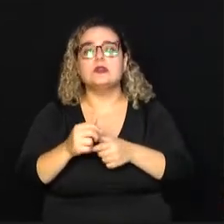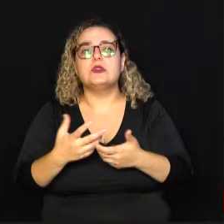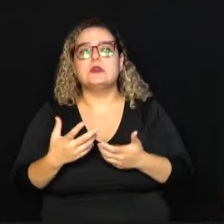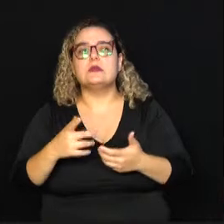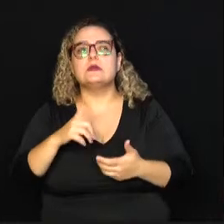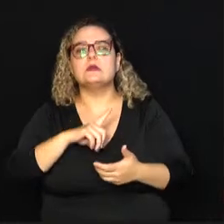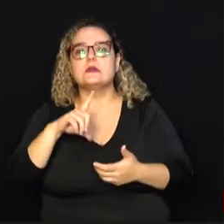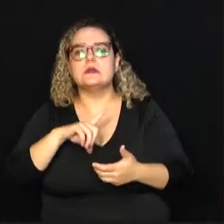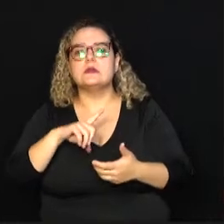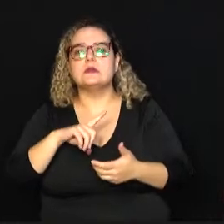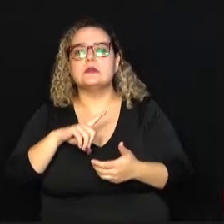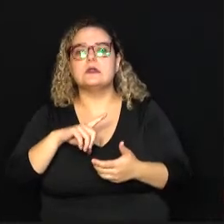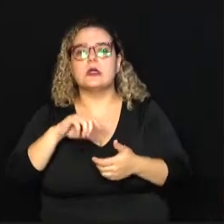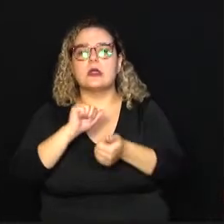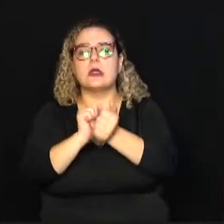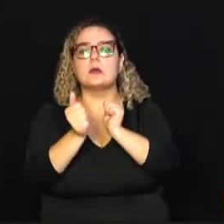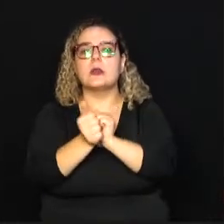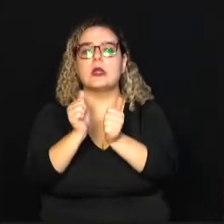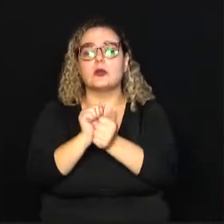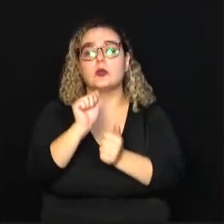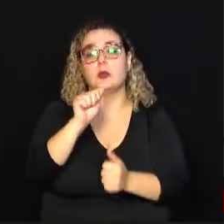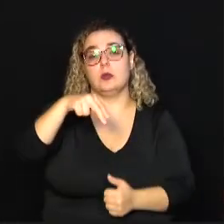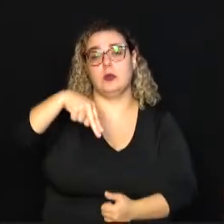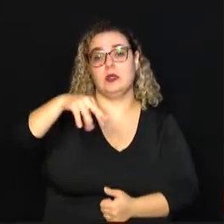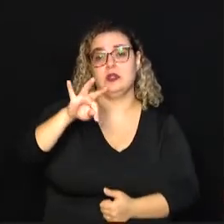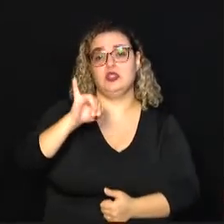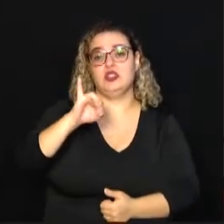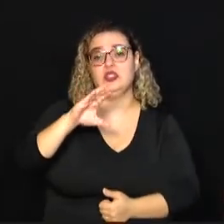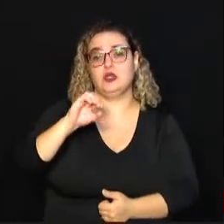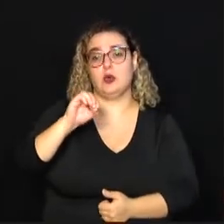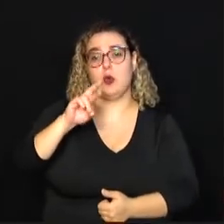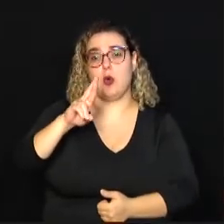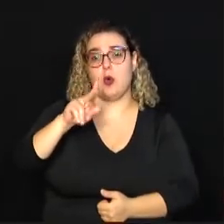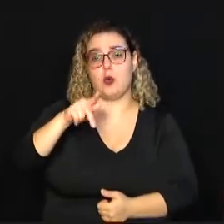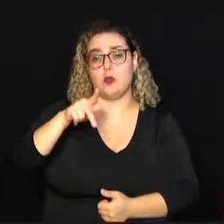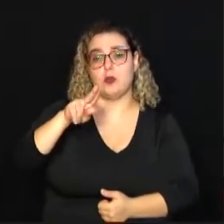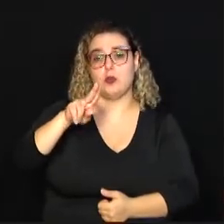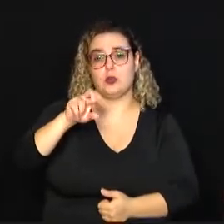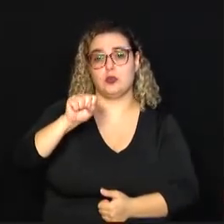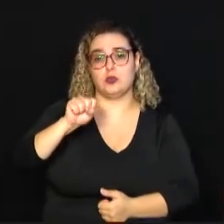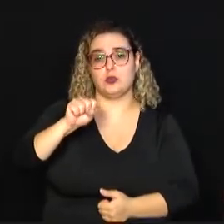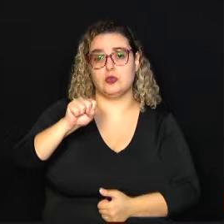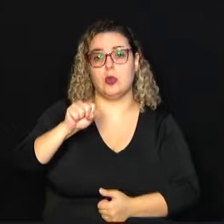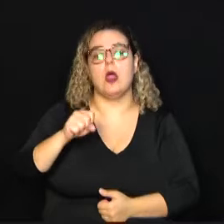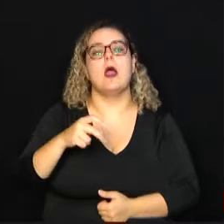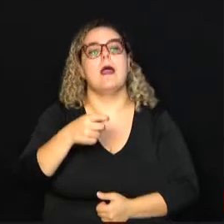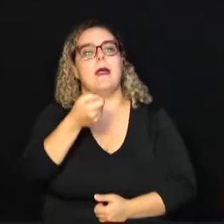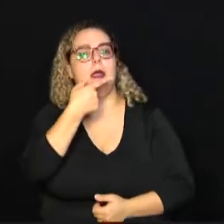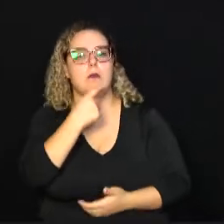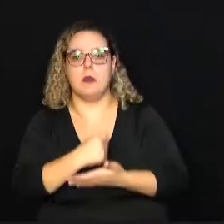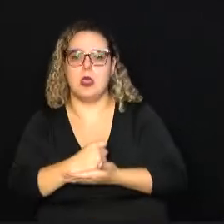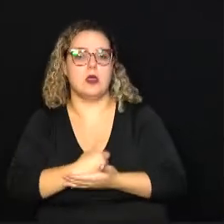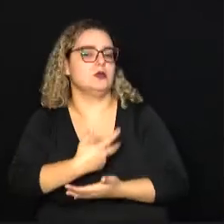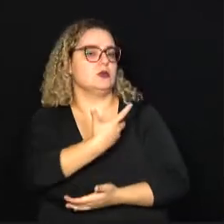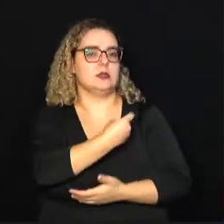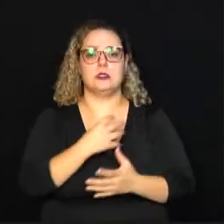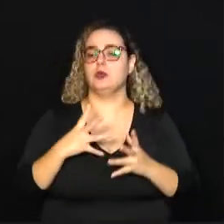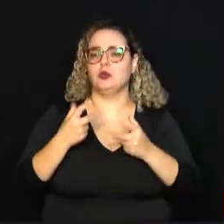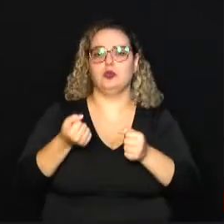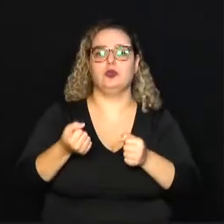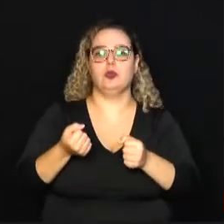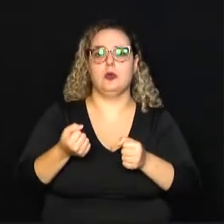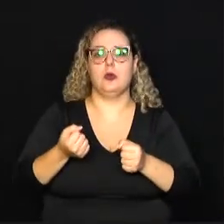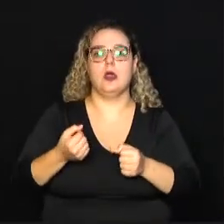tanto por vacinas quanto e principalmente por infecções prévias do coronavírus, né? Então, diferentemente